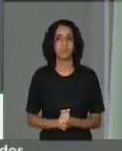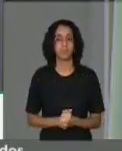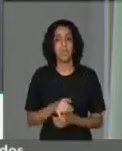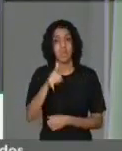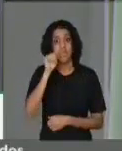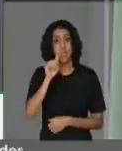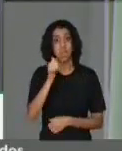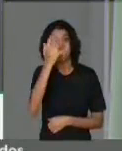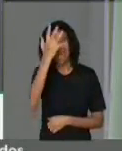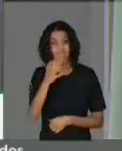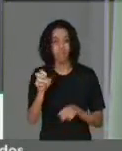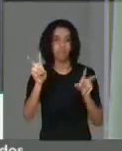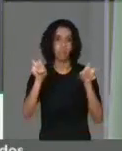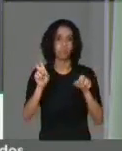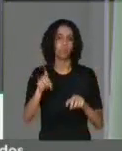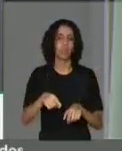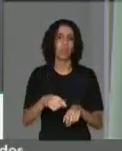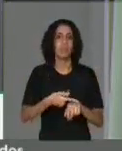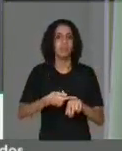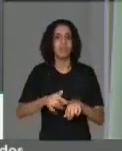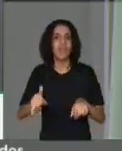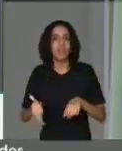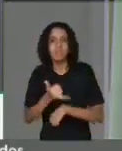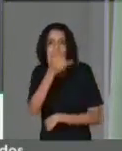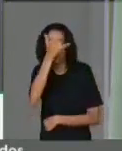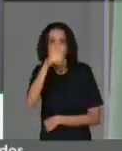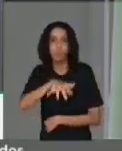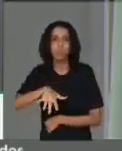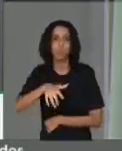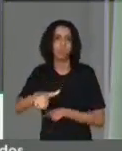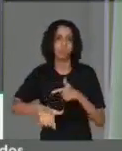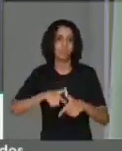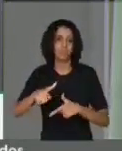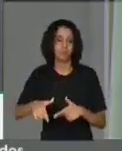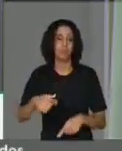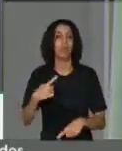esse grave tema que é o acidente do trabalho, que causa